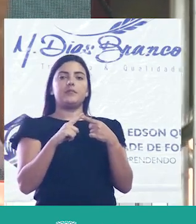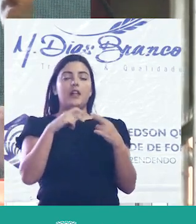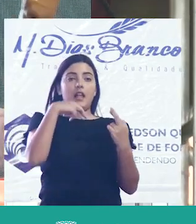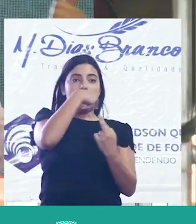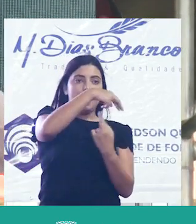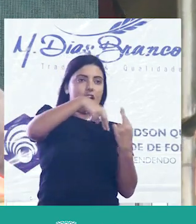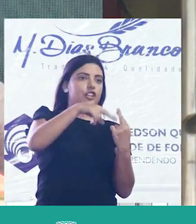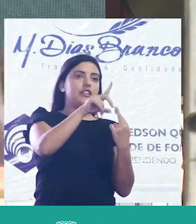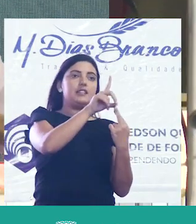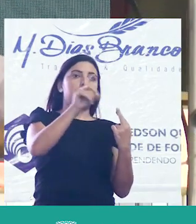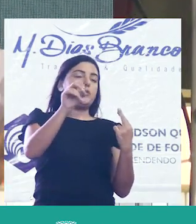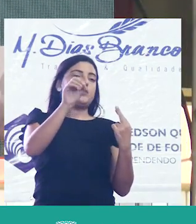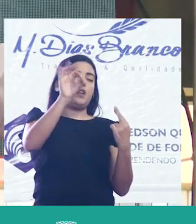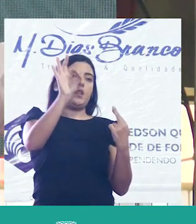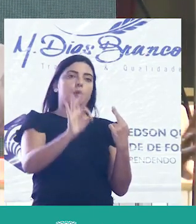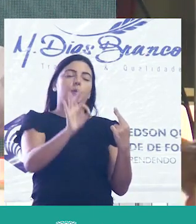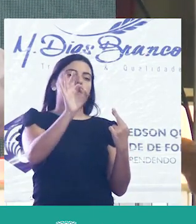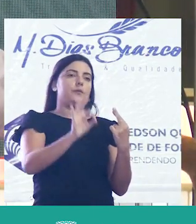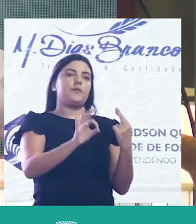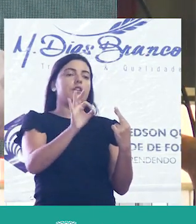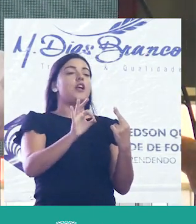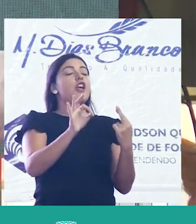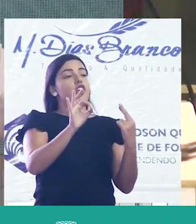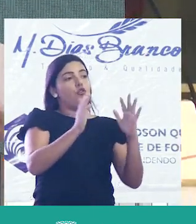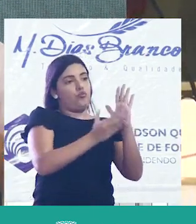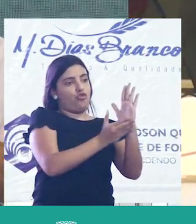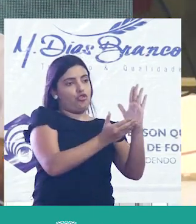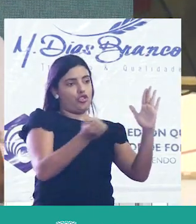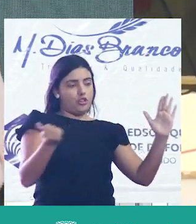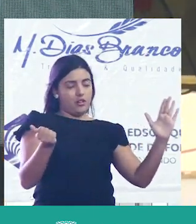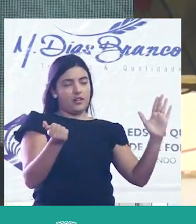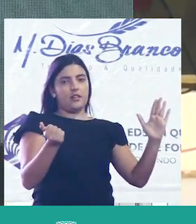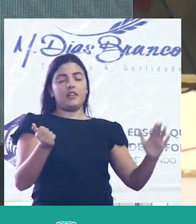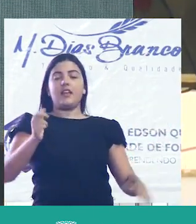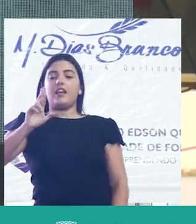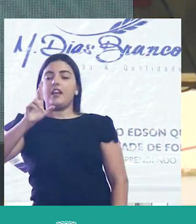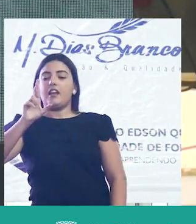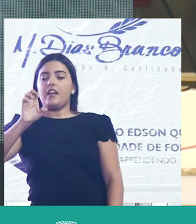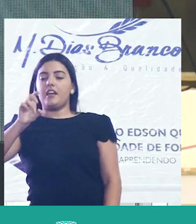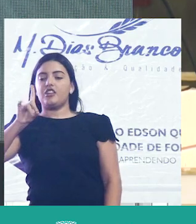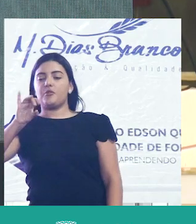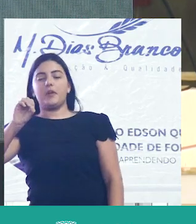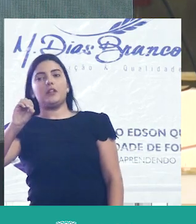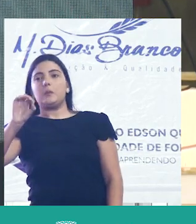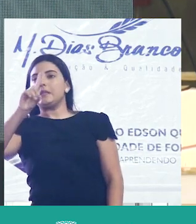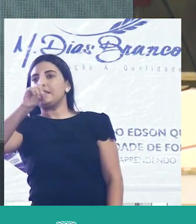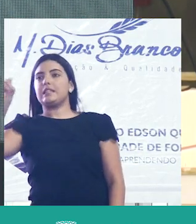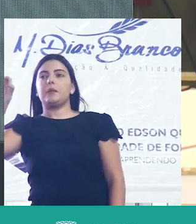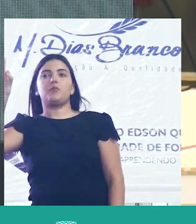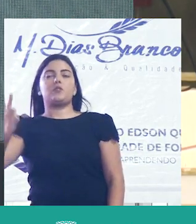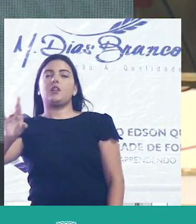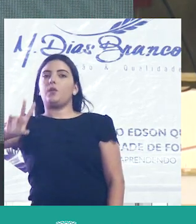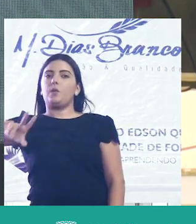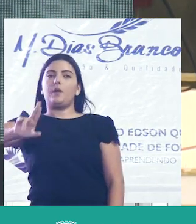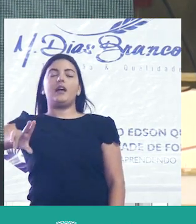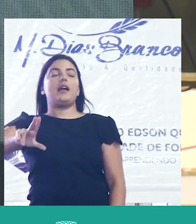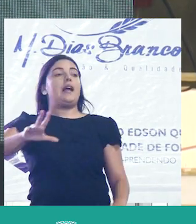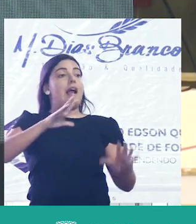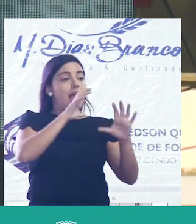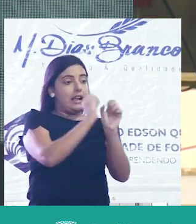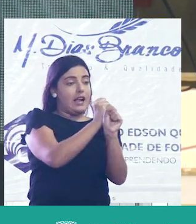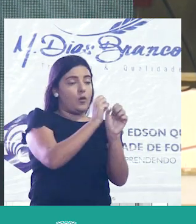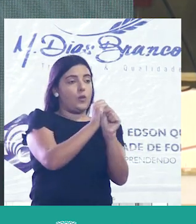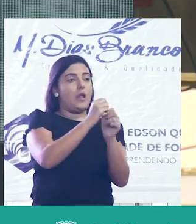Reagente não era 100% puro, eu eliminei as impurezas, e o rendimento da reação não foi 100%. Após calcular a